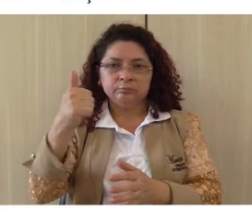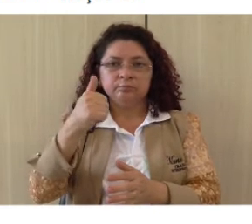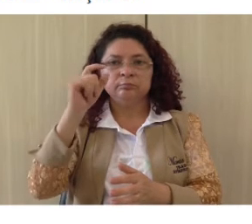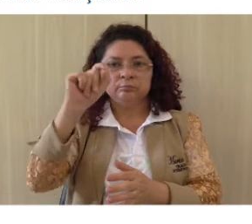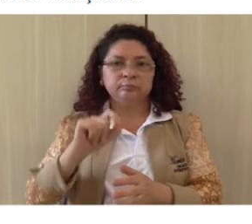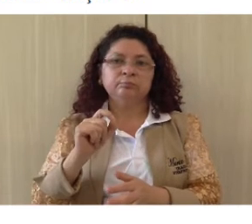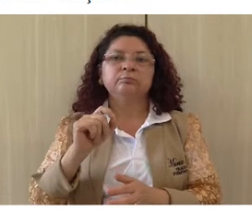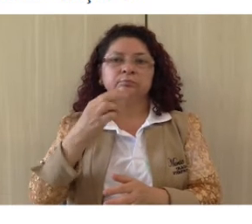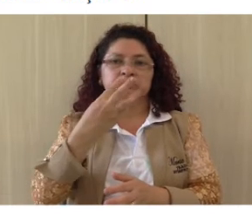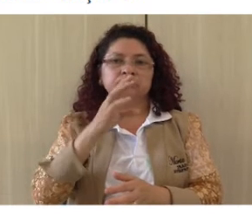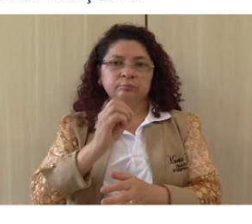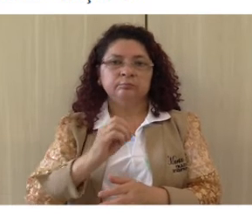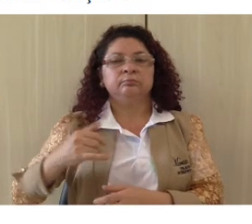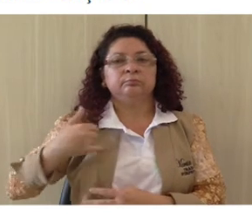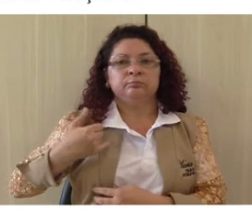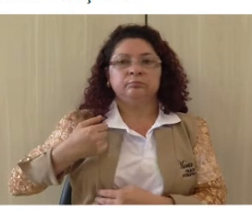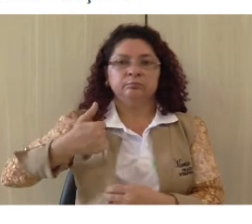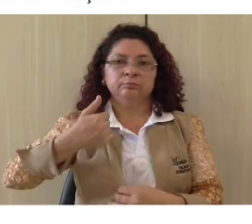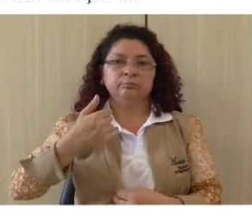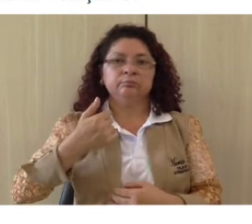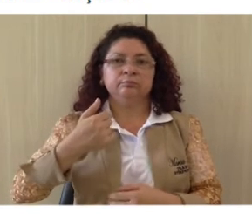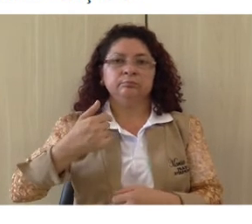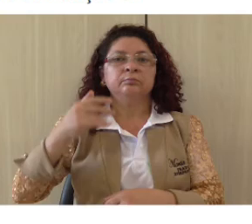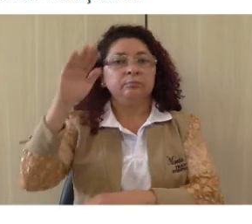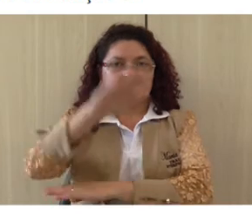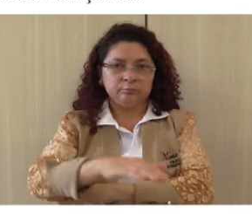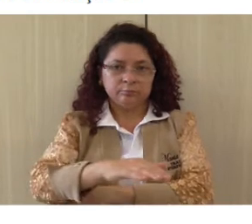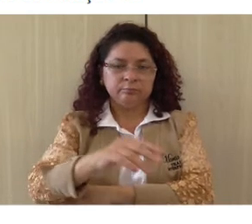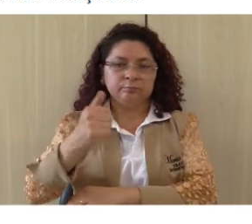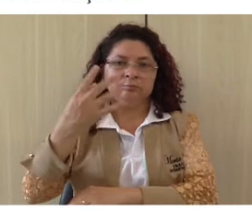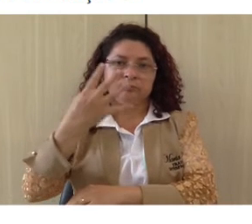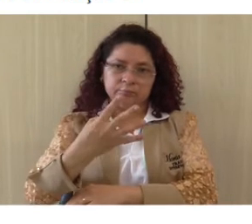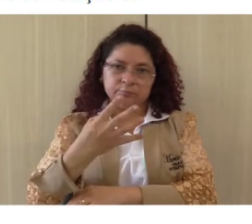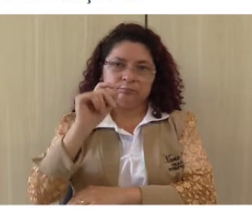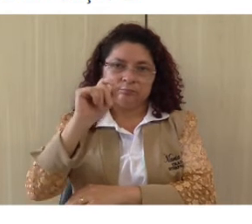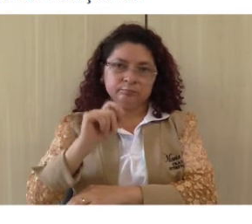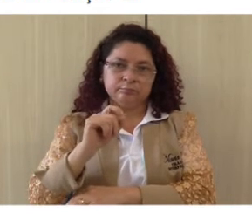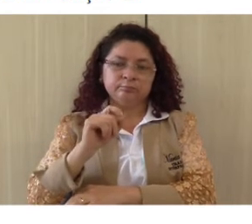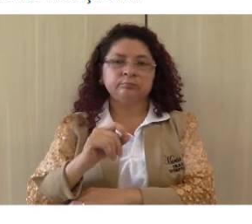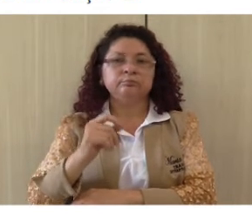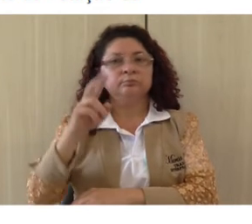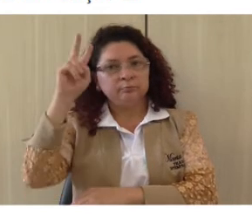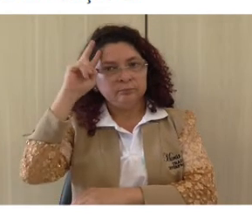manhã e das 14h30 às 17h30, de segunda a